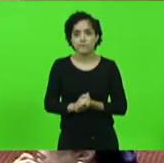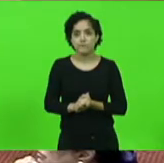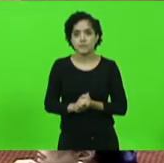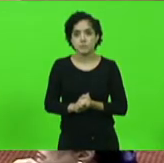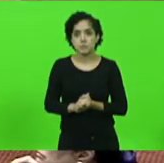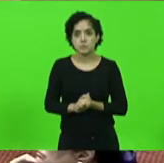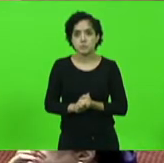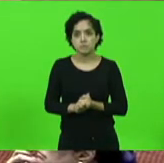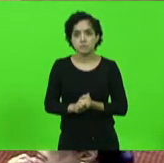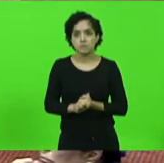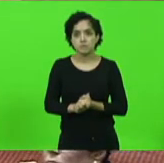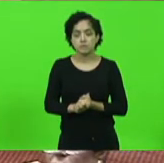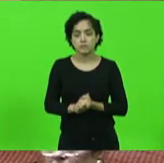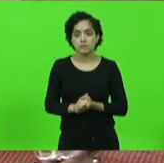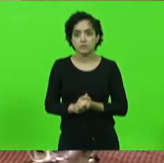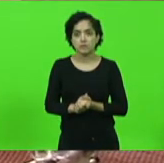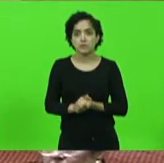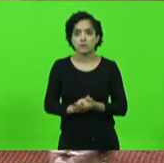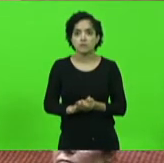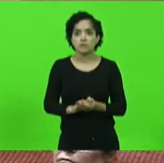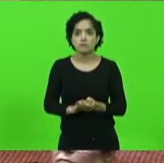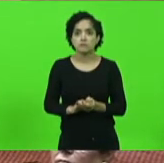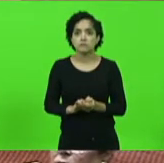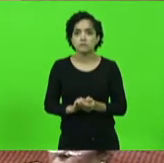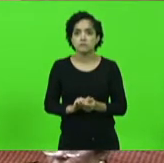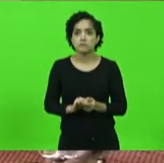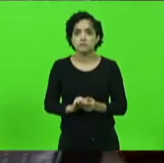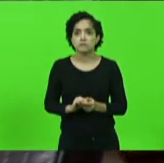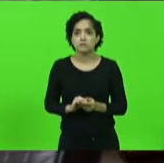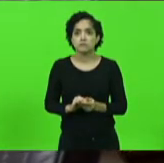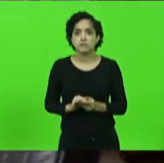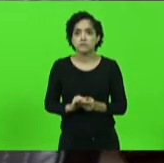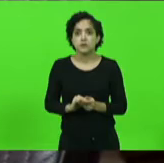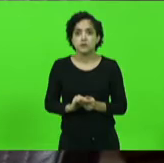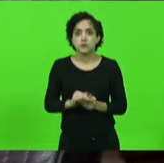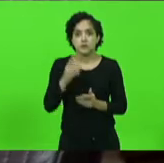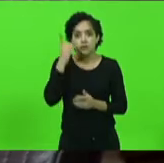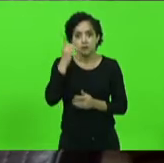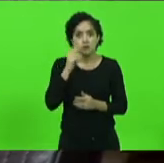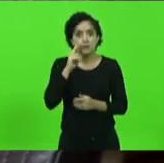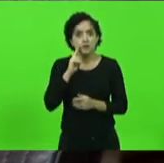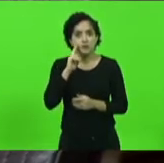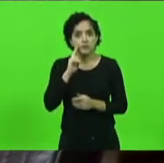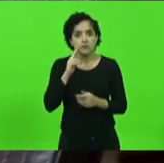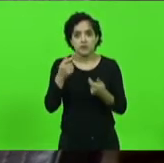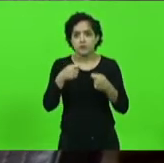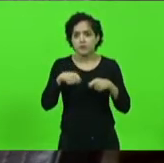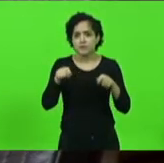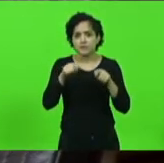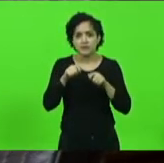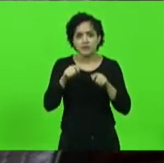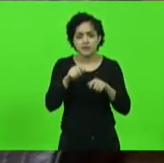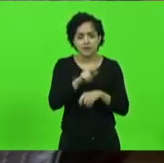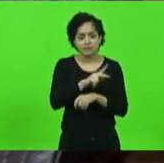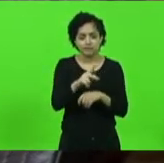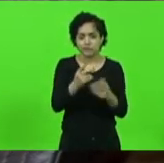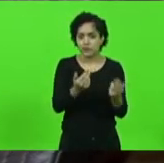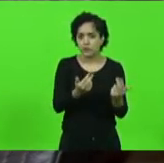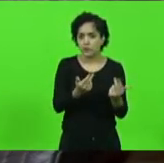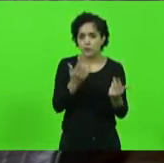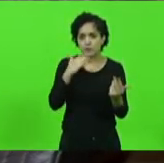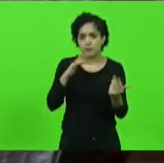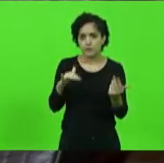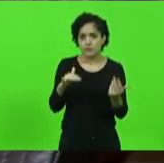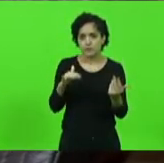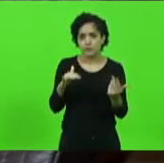Vossa Excelência tem um tempo regimental. Obrigada, senhor presidente. Deputado Ivan, eu não precisaria me comportar como uma professora de educação infantil se o senhor não